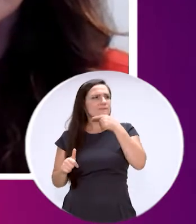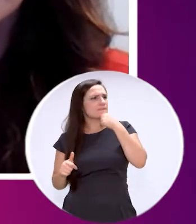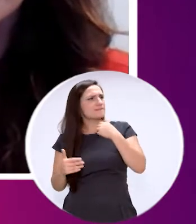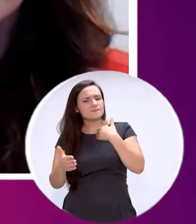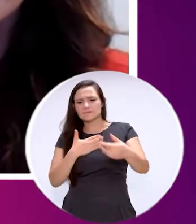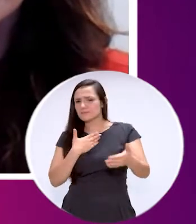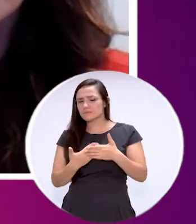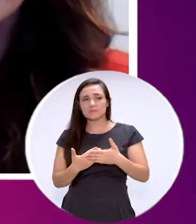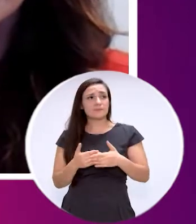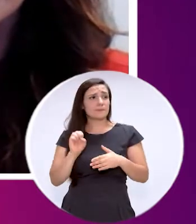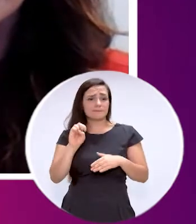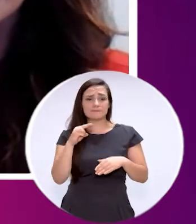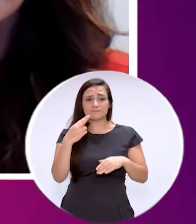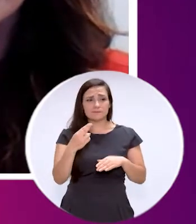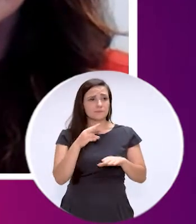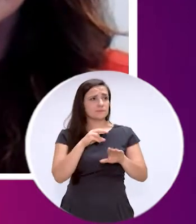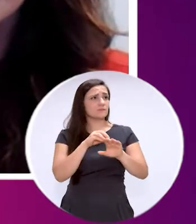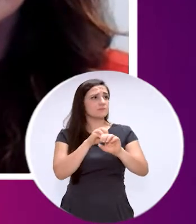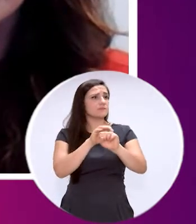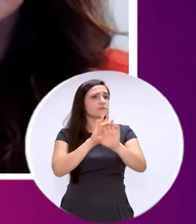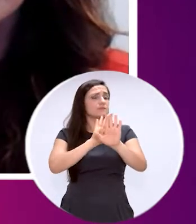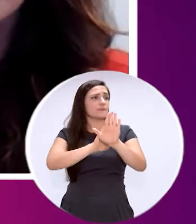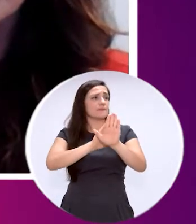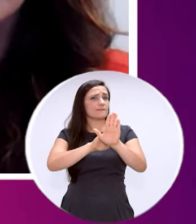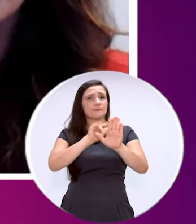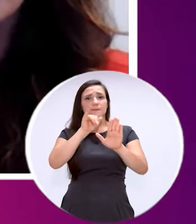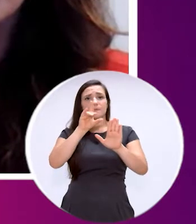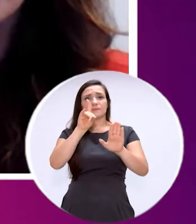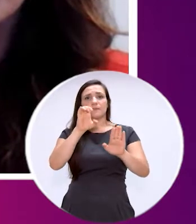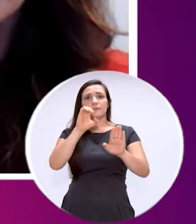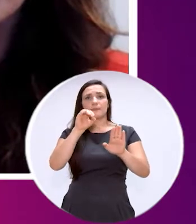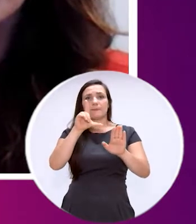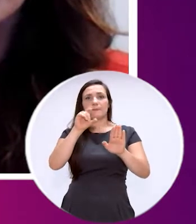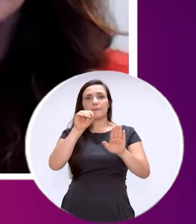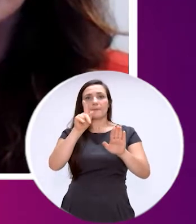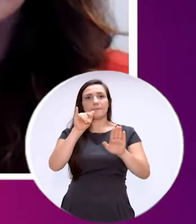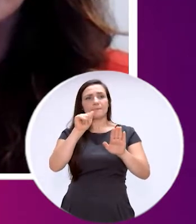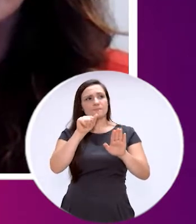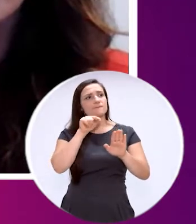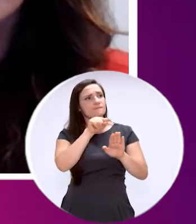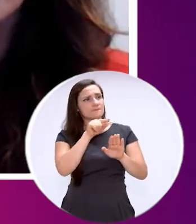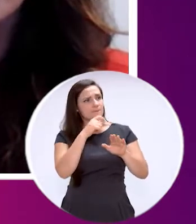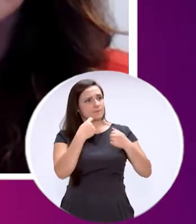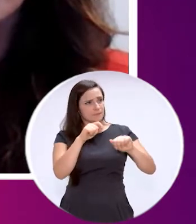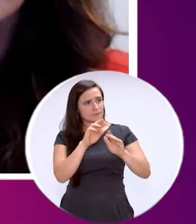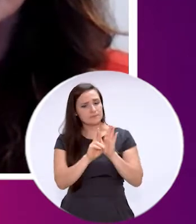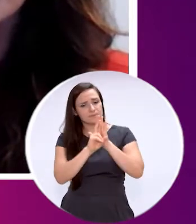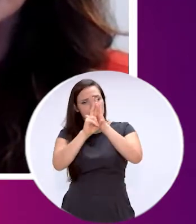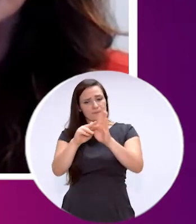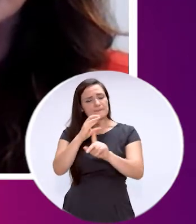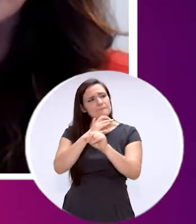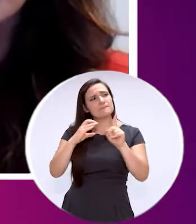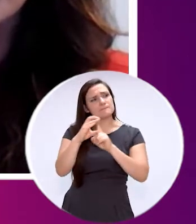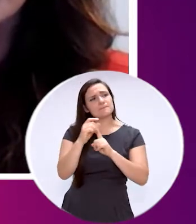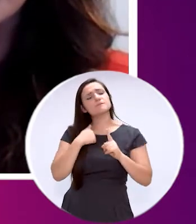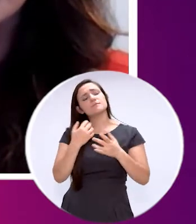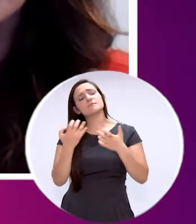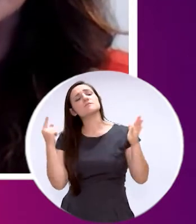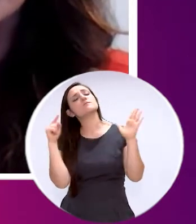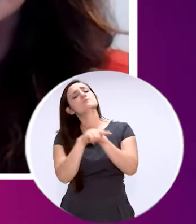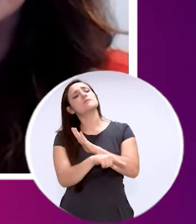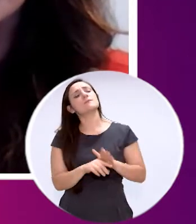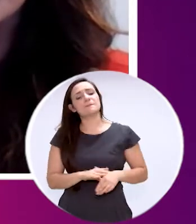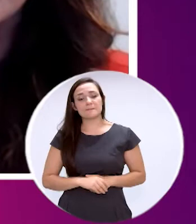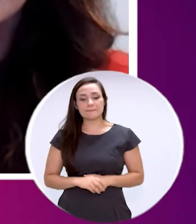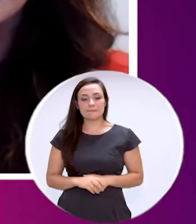homem, ou da ideologia que segue. Quando você é eleito, você precisa representar toda uma comunidade, né? Mas o que eu quero te perguntar é